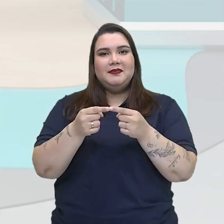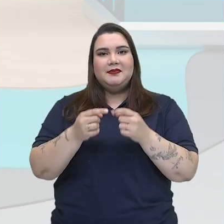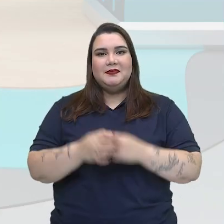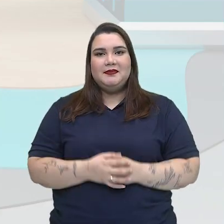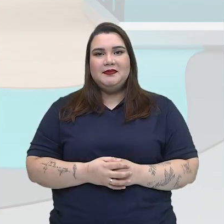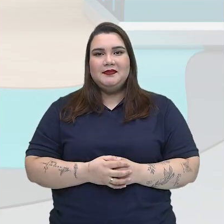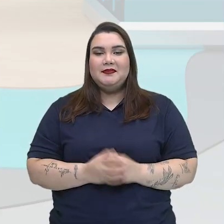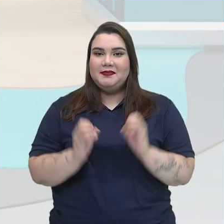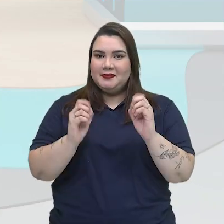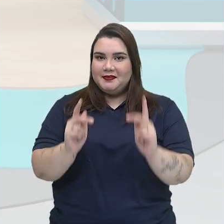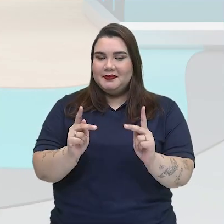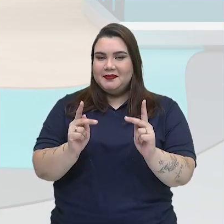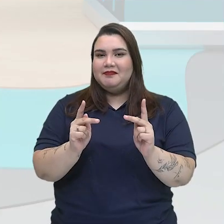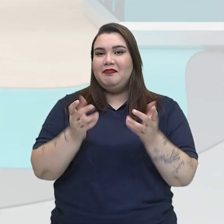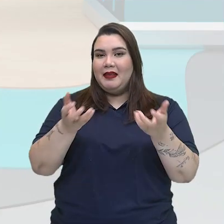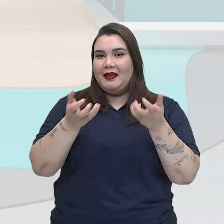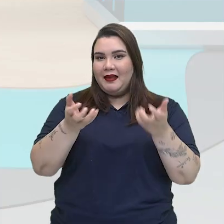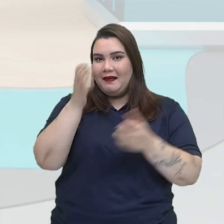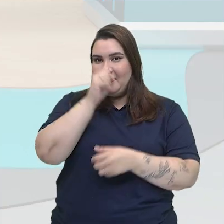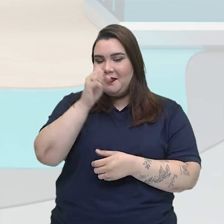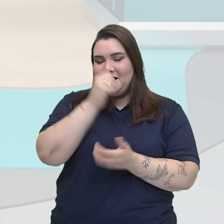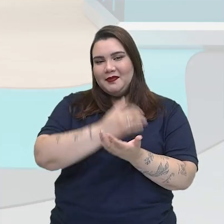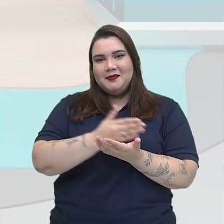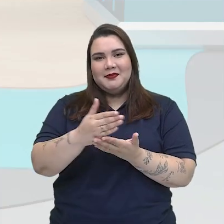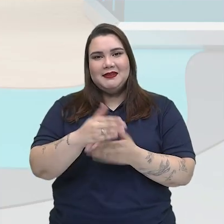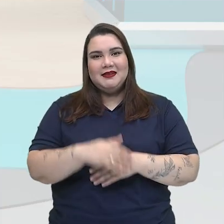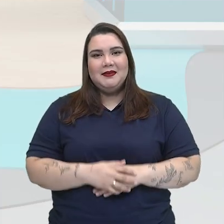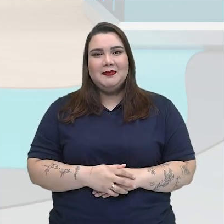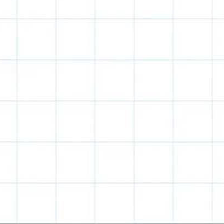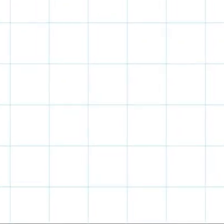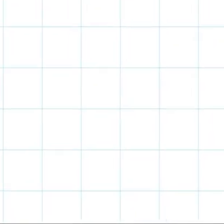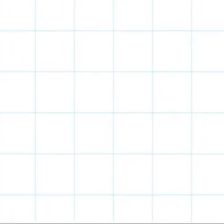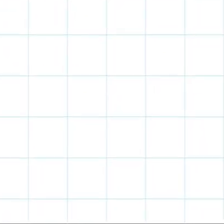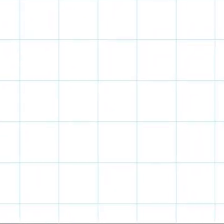também. E aí, estão curiosos? Então, vem comigo.